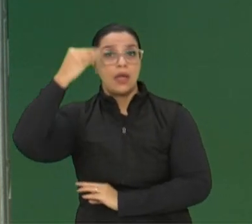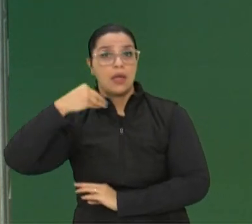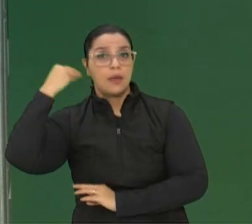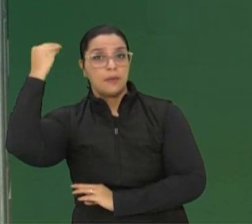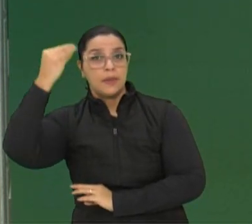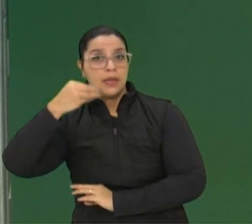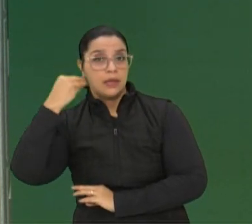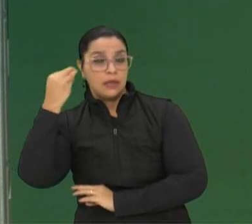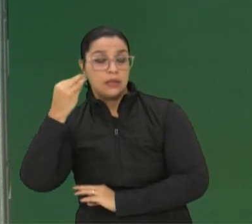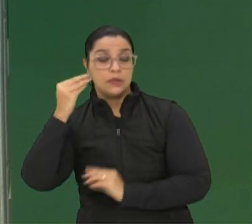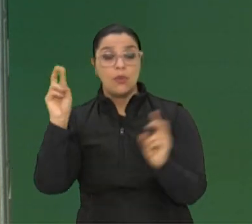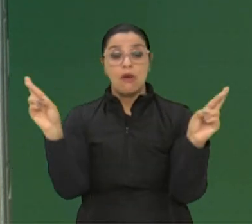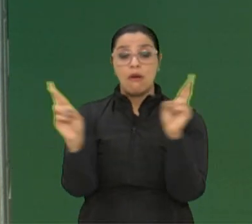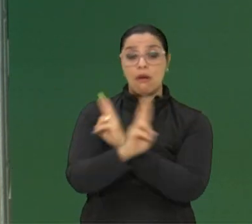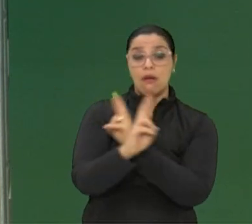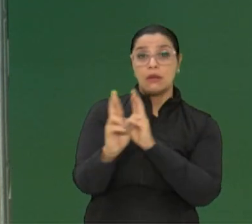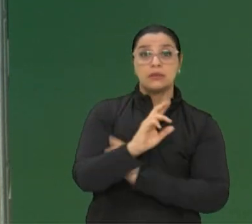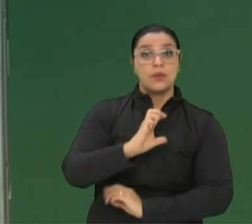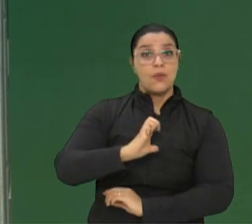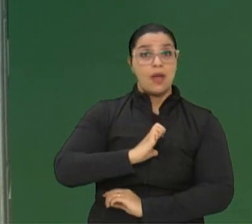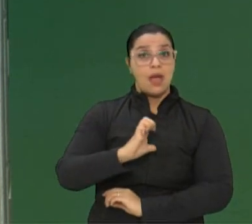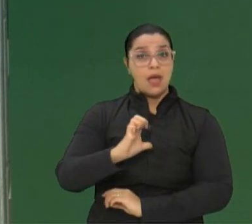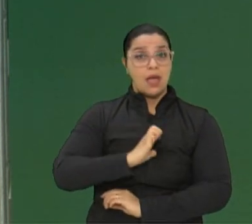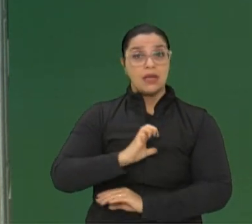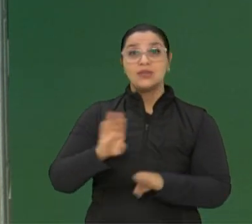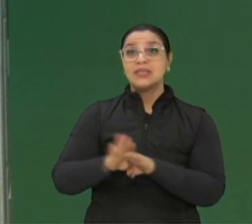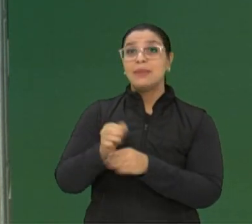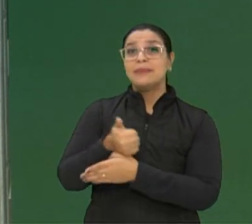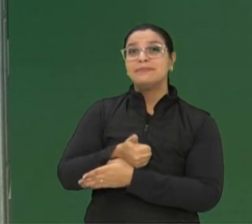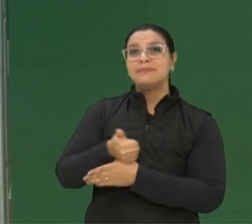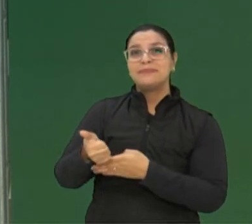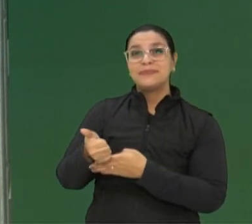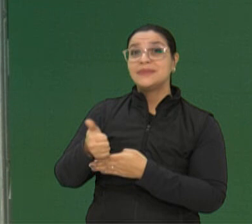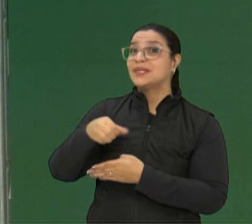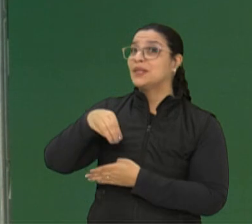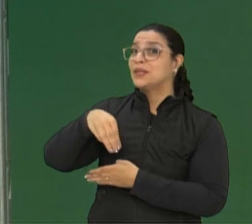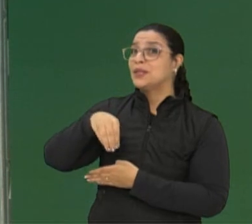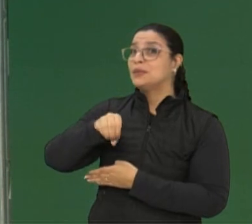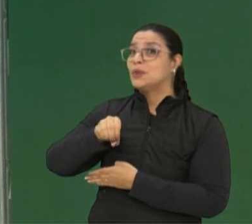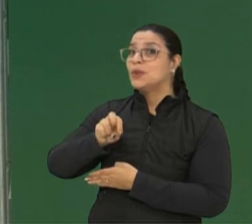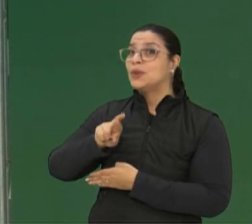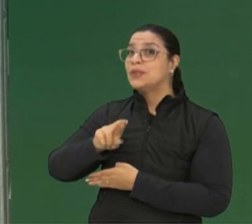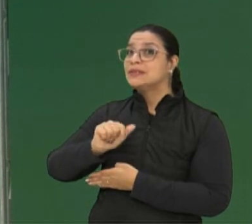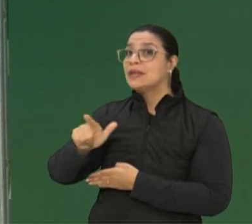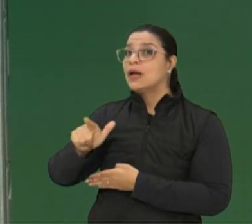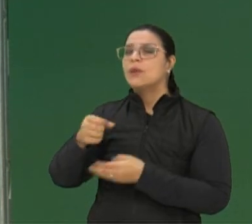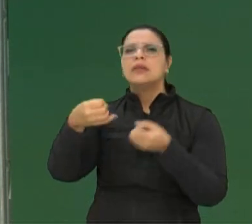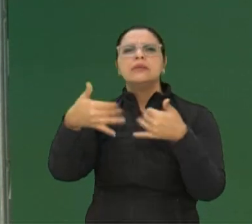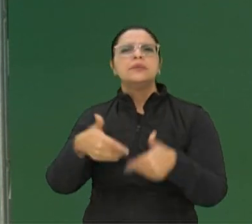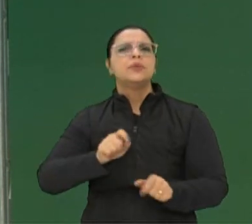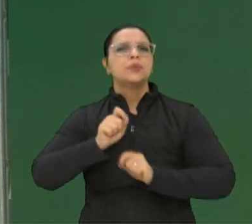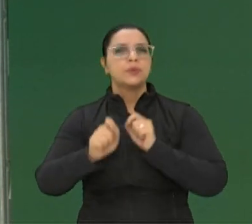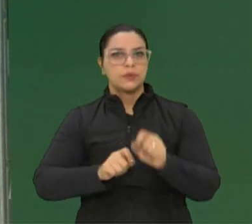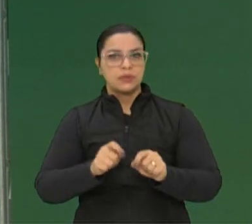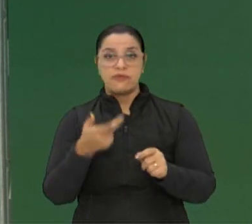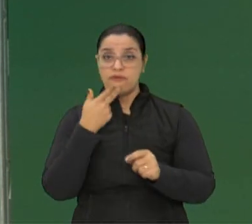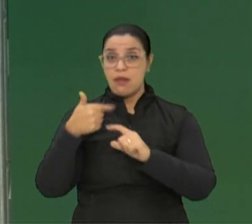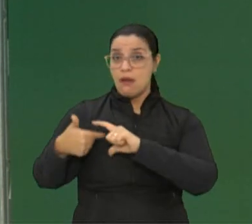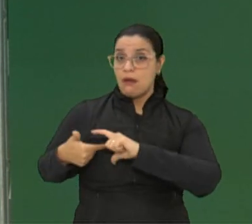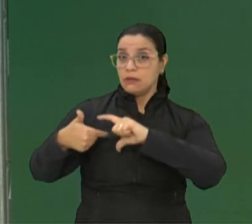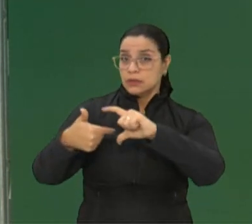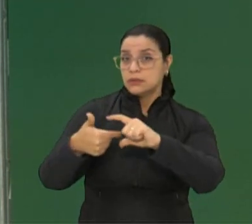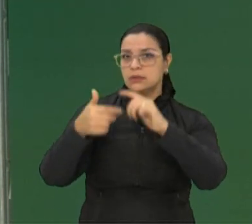com a ética e com o princípio da moral, tá? O Hume vai dizer o seguinte, tá? A